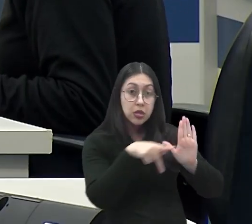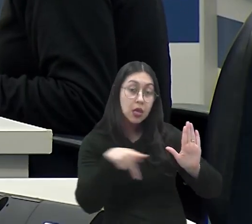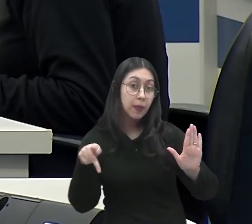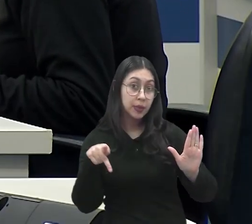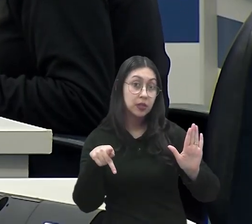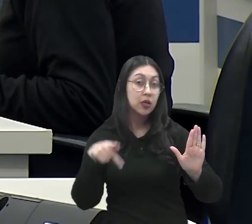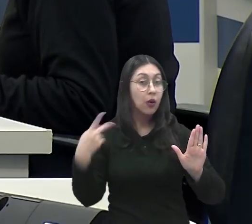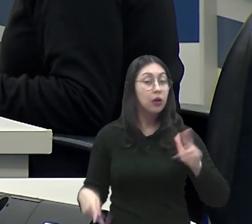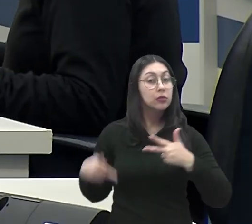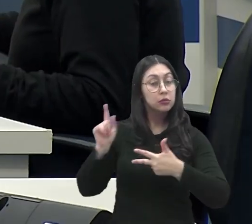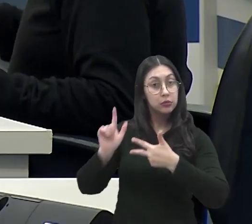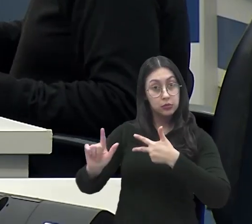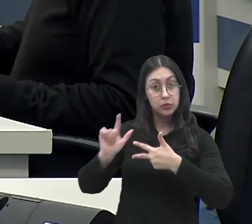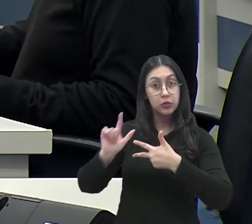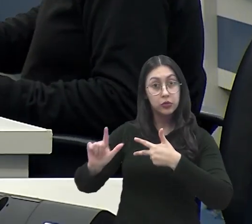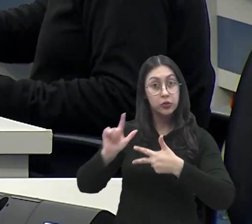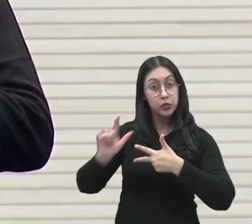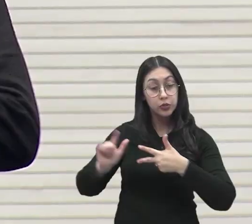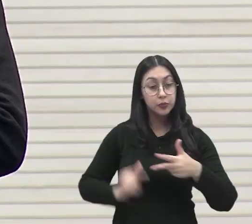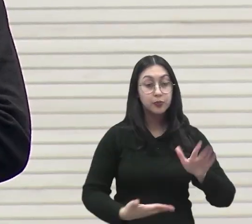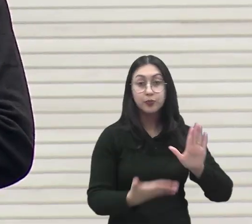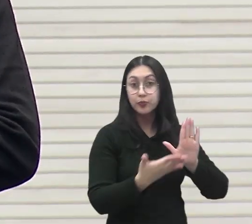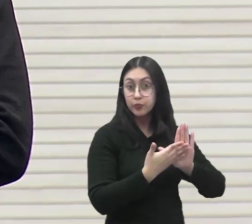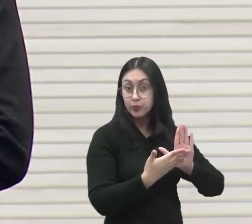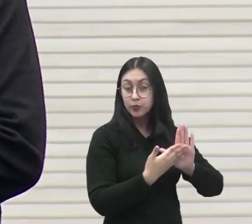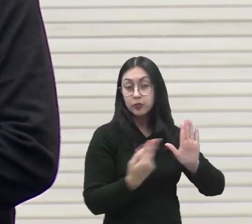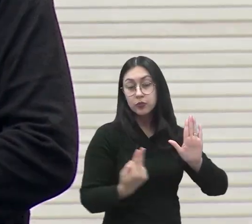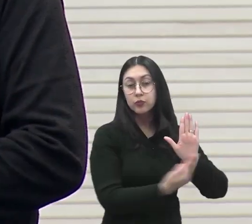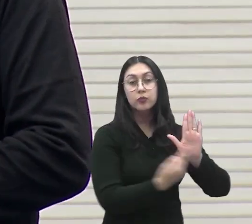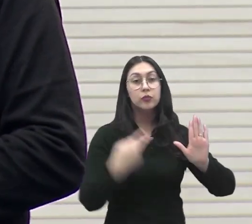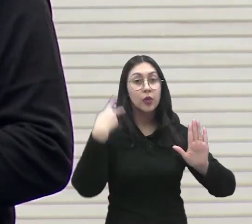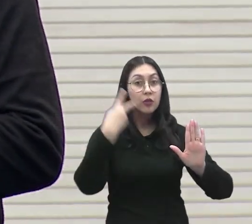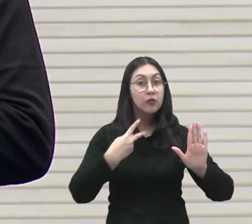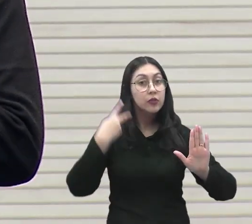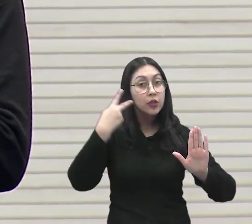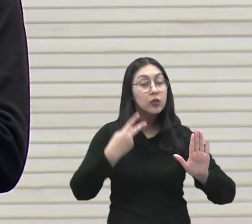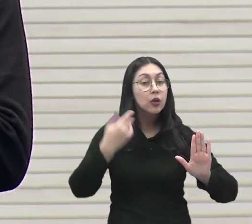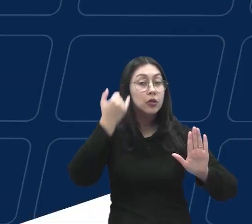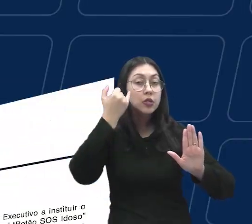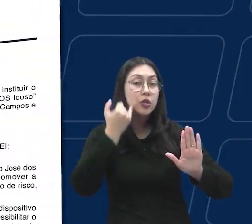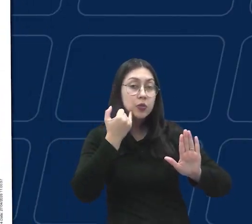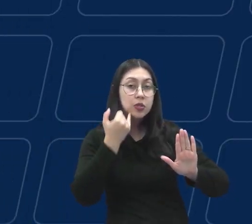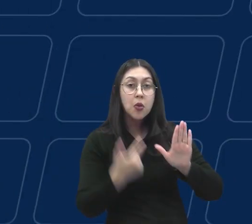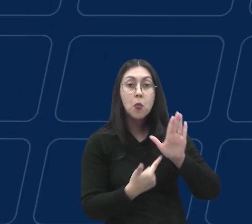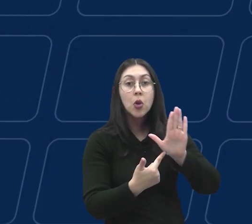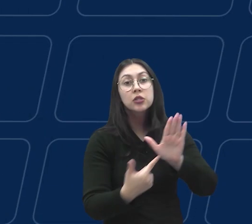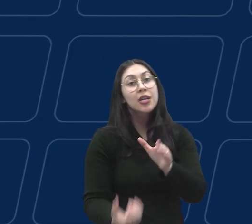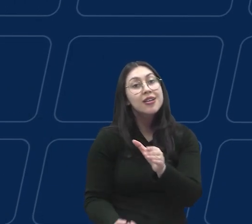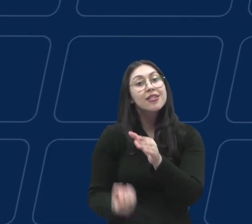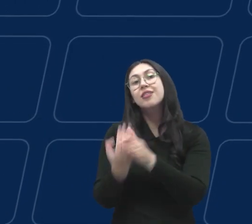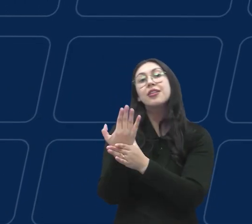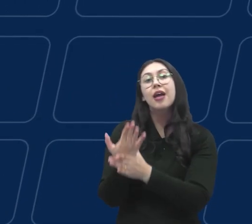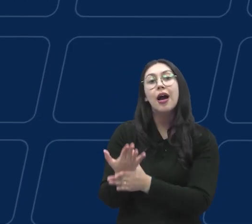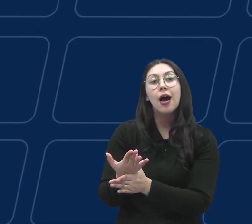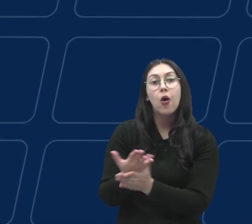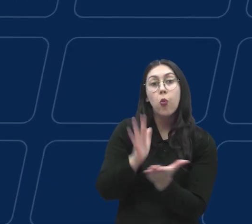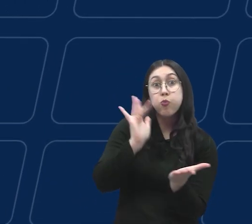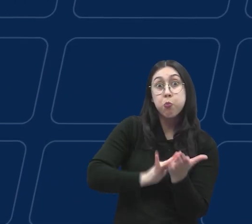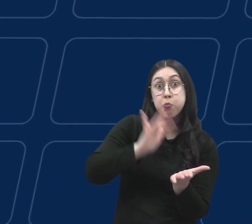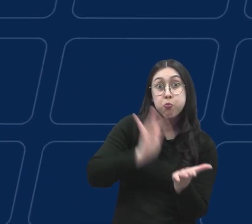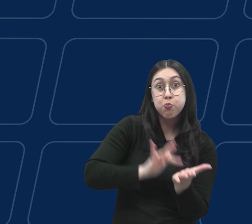em tramitação no Legislativo. A proposta do vereador Zé Luiz prevê a criação do